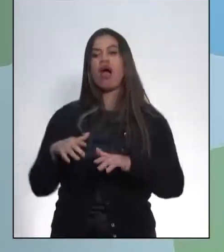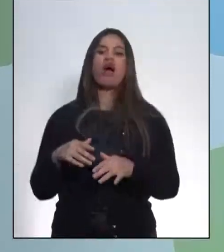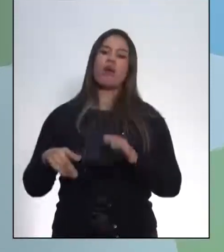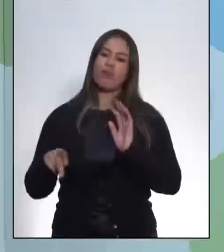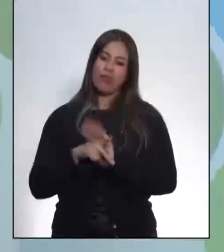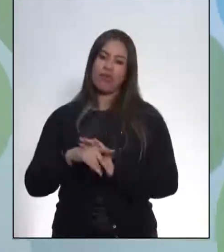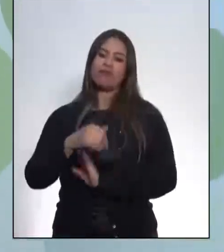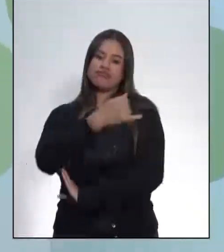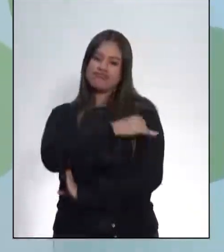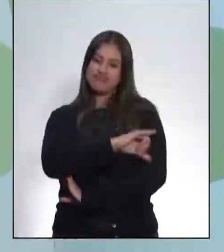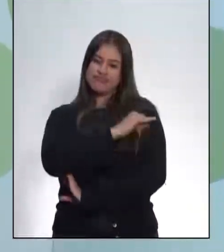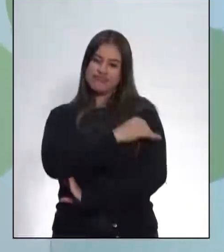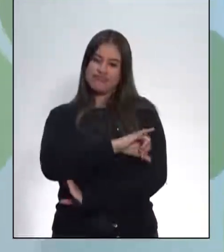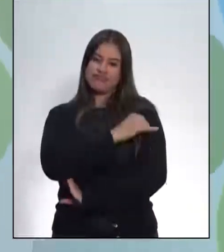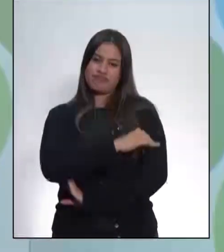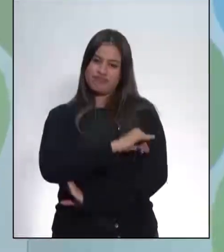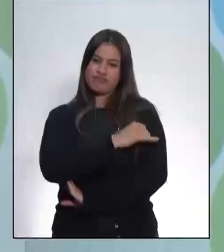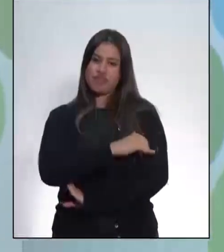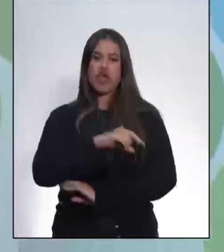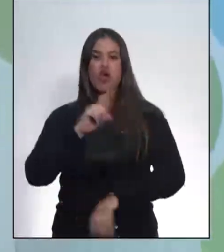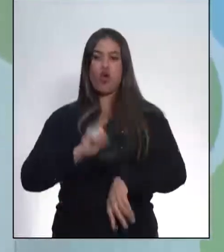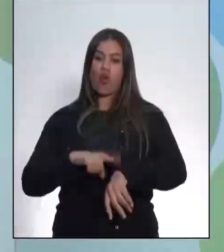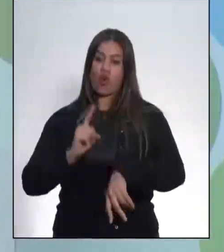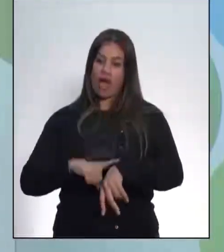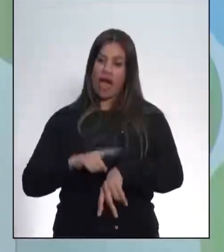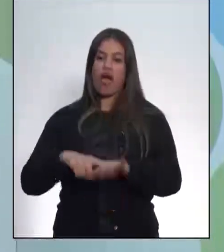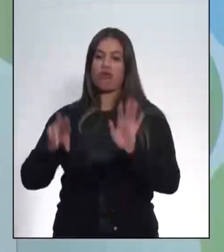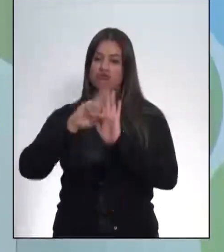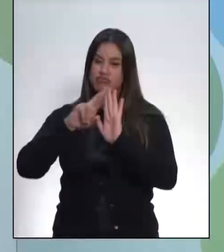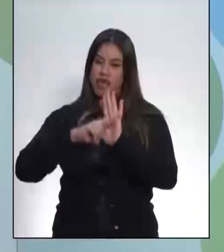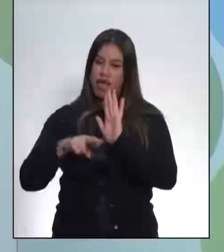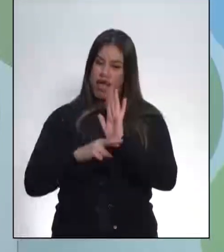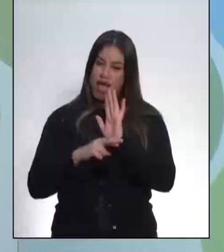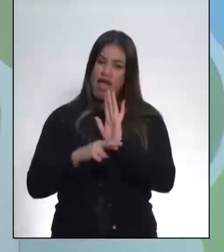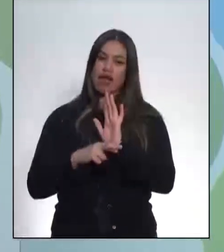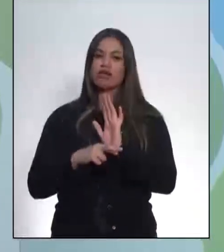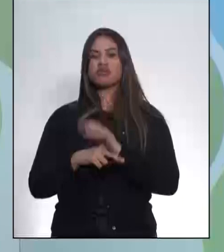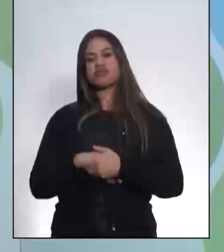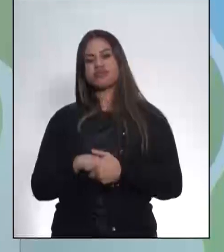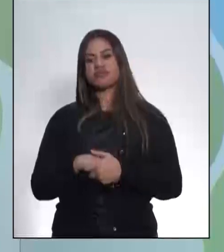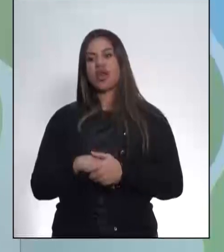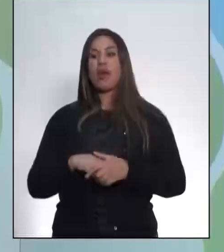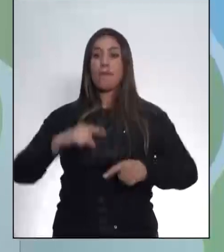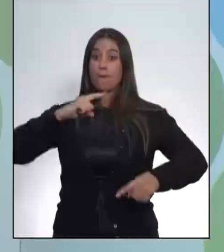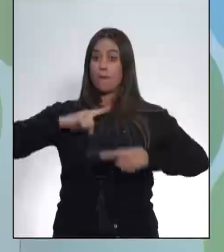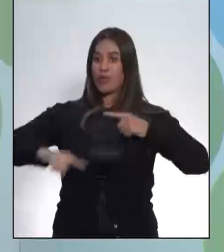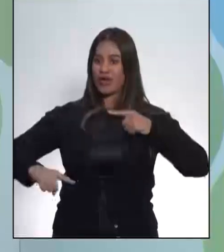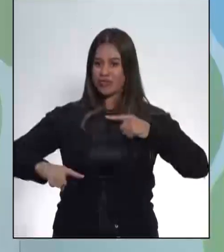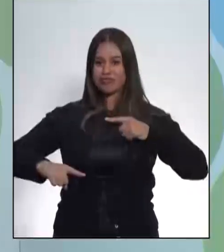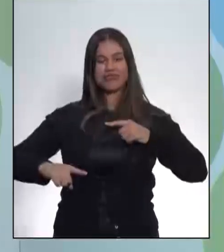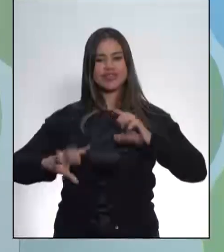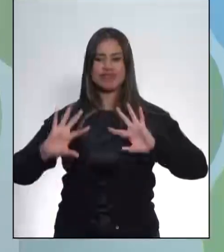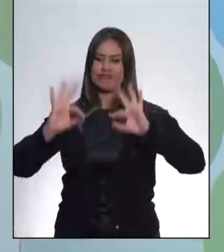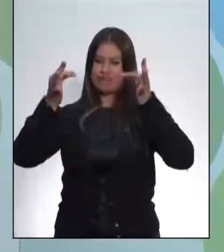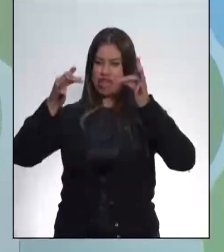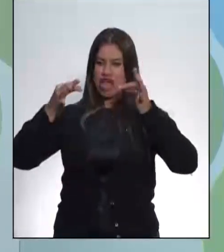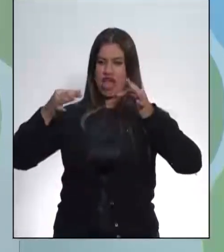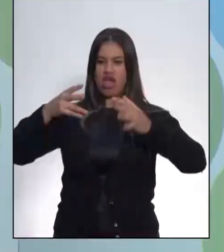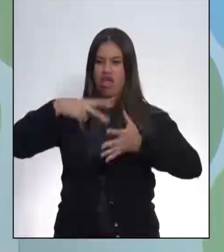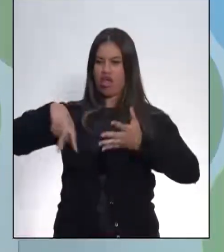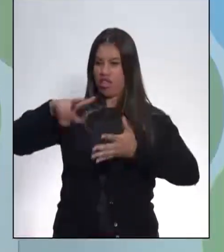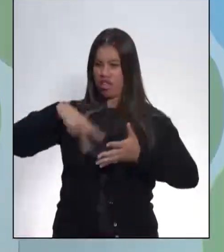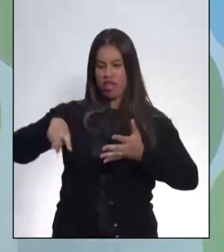Você pode colocar horários para o baile funk, criar regras para disciplinar, mas proibir o baile funk você não pode mais, porque o funk hoje é patrimônio